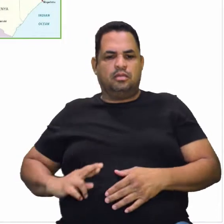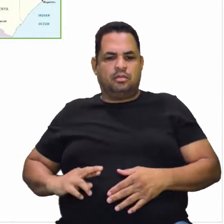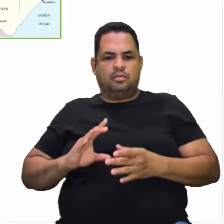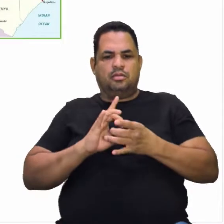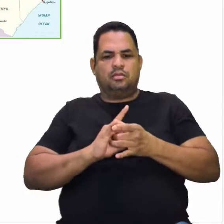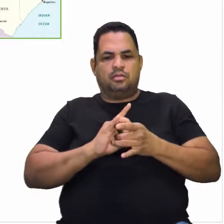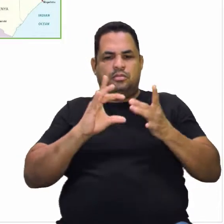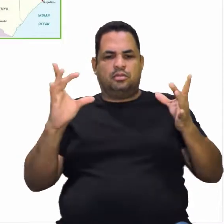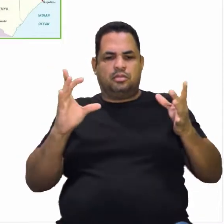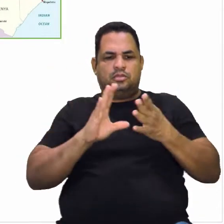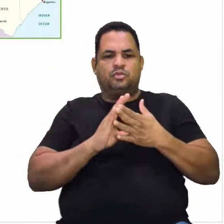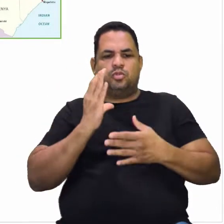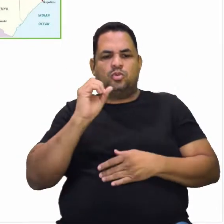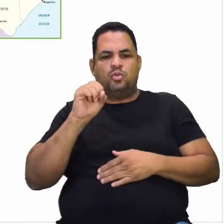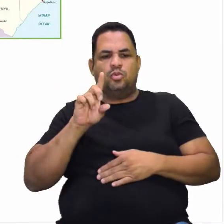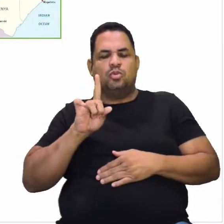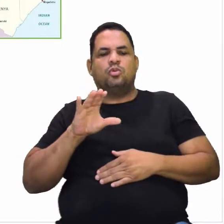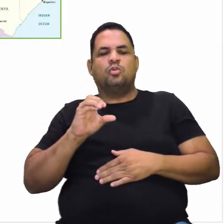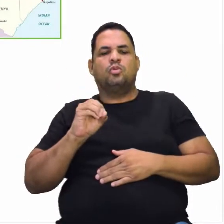Dominicana,